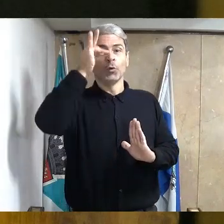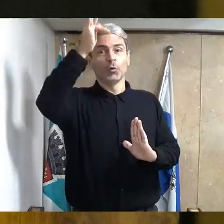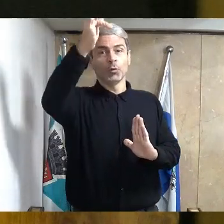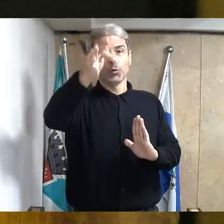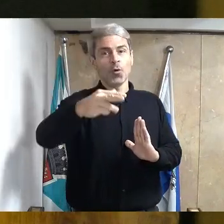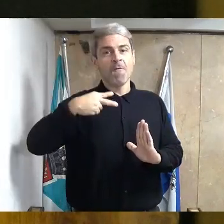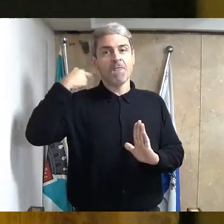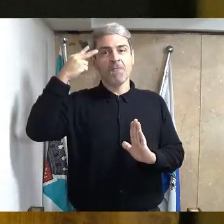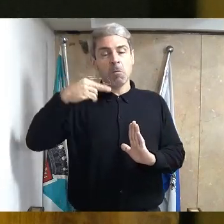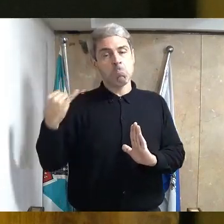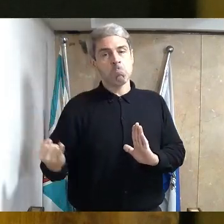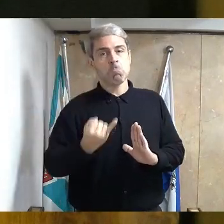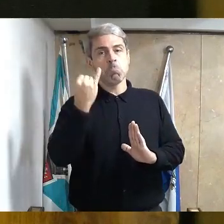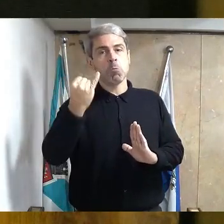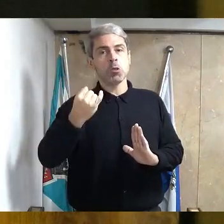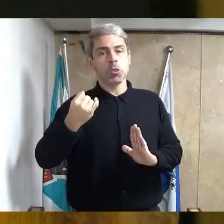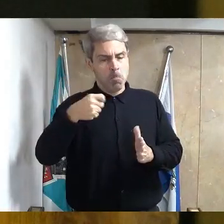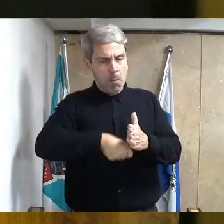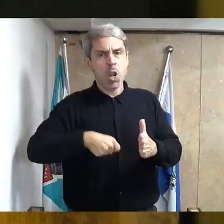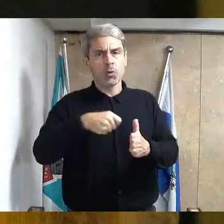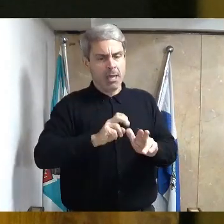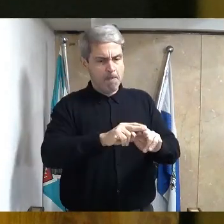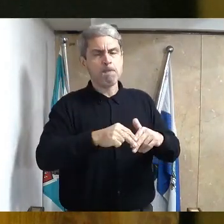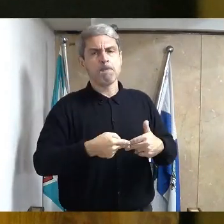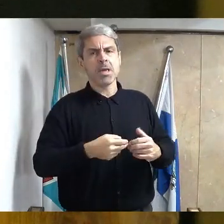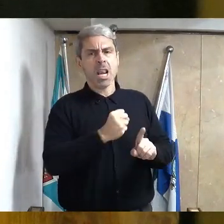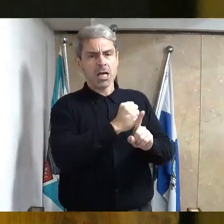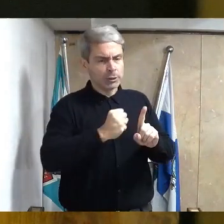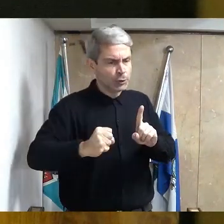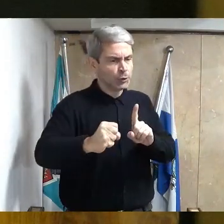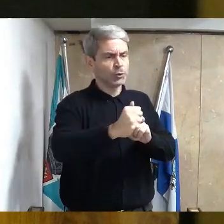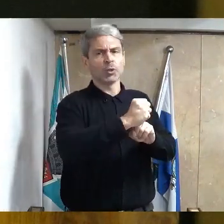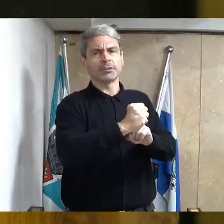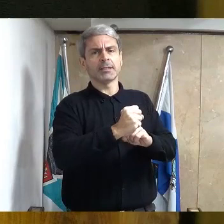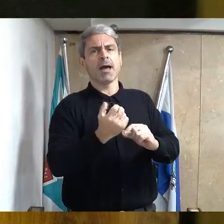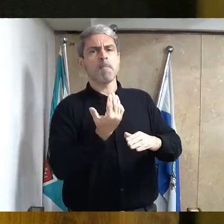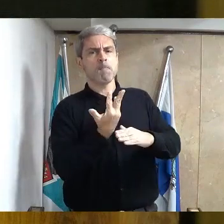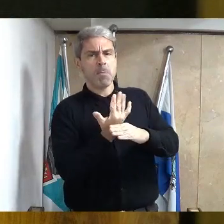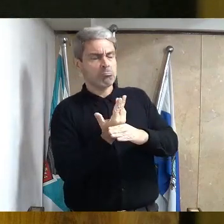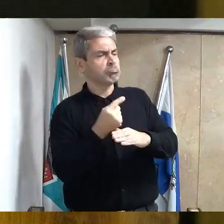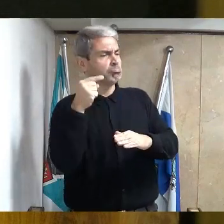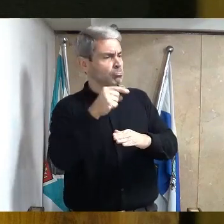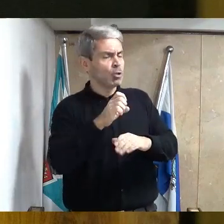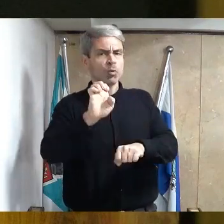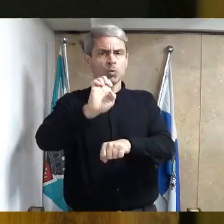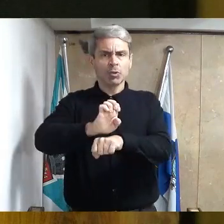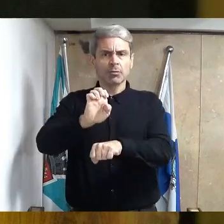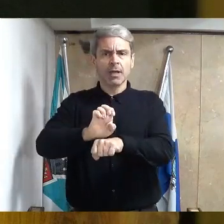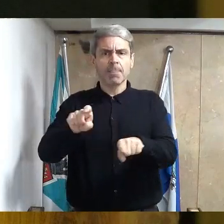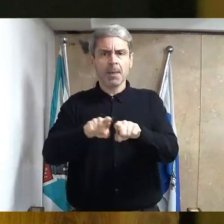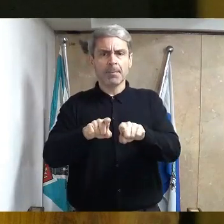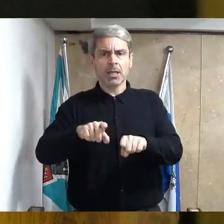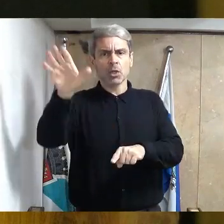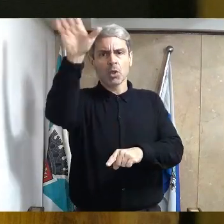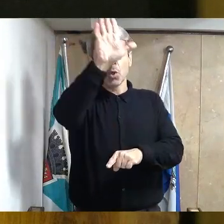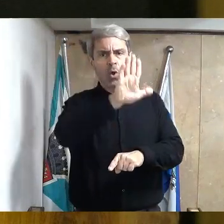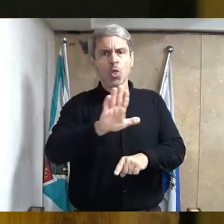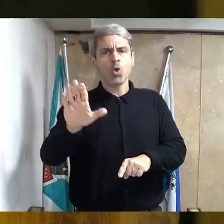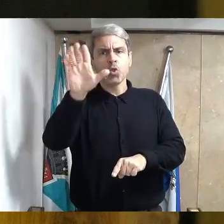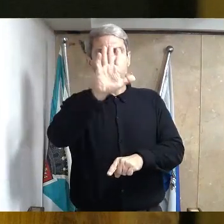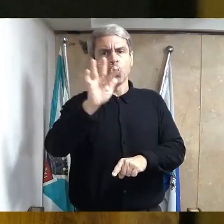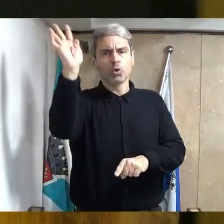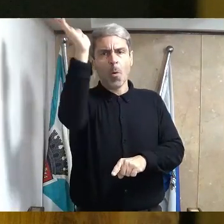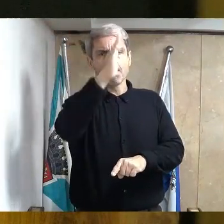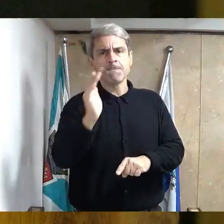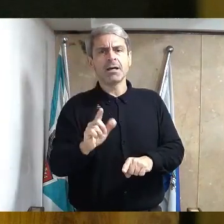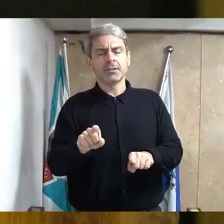legisladores para defender a nossa sociedade aqui na nossa cidade, no estado e em todo o Brasil. Parabéns ao